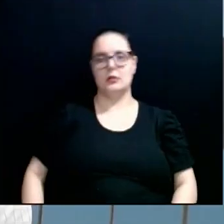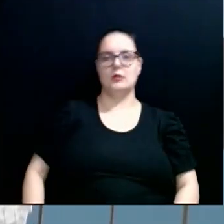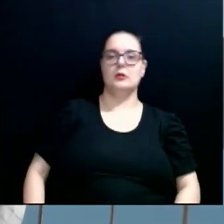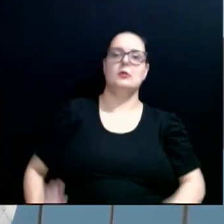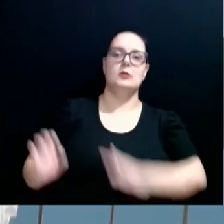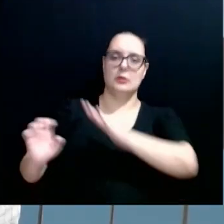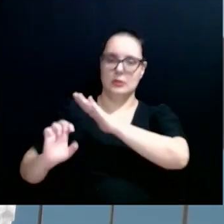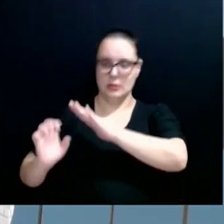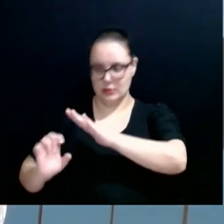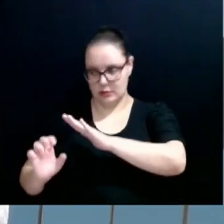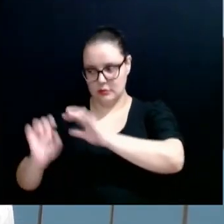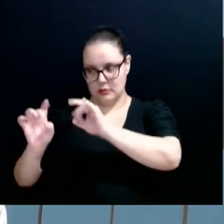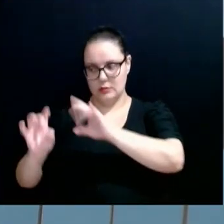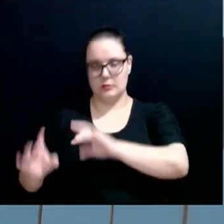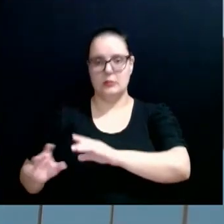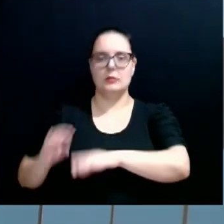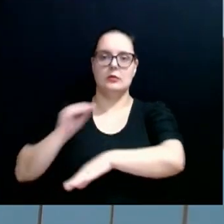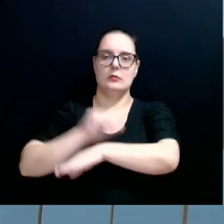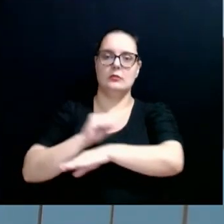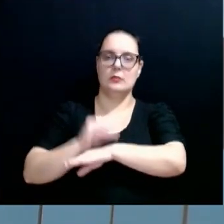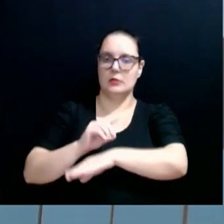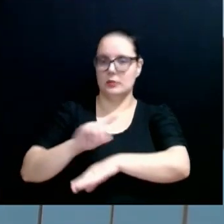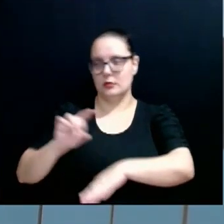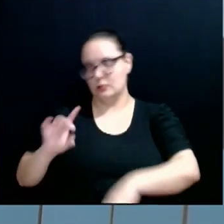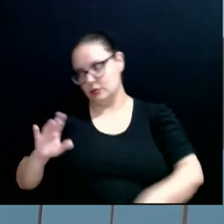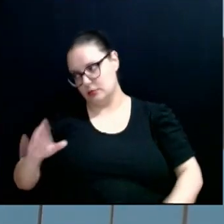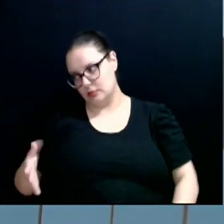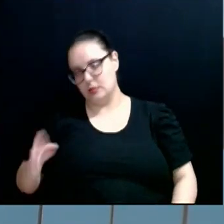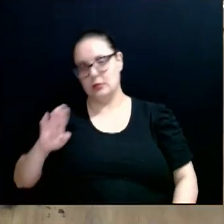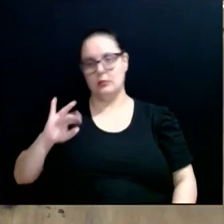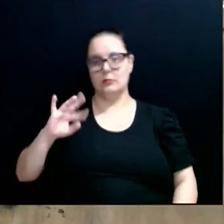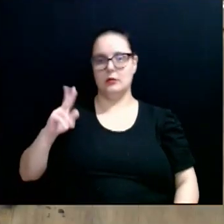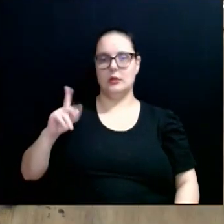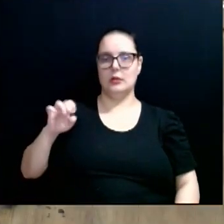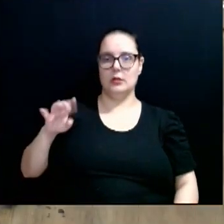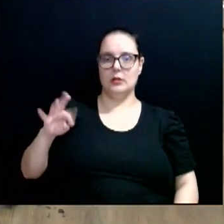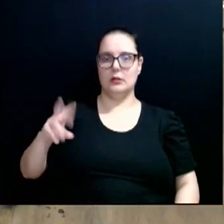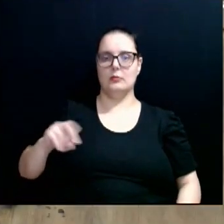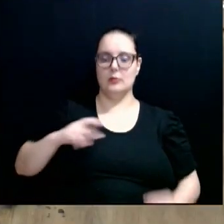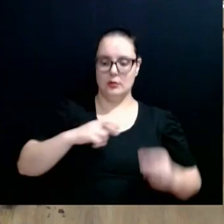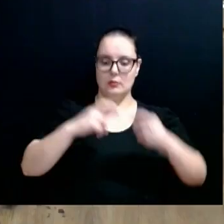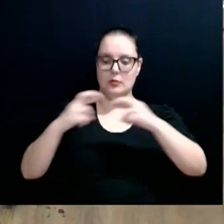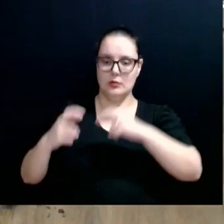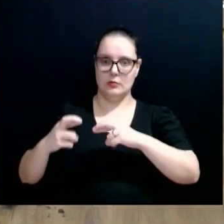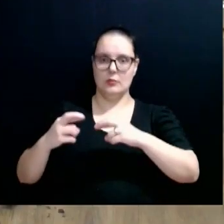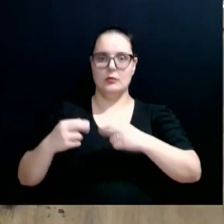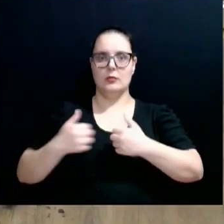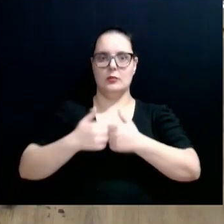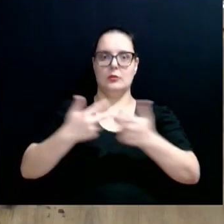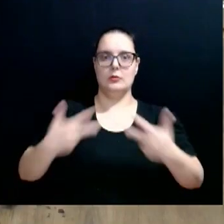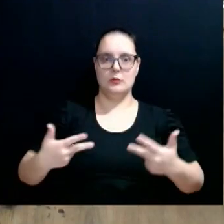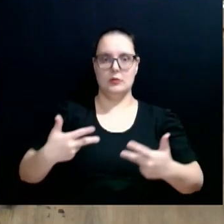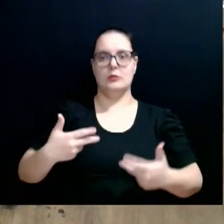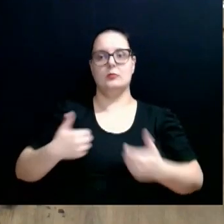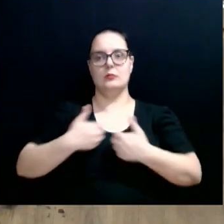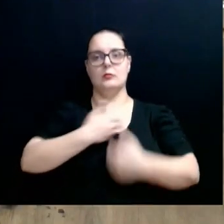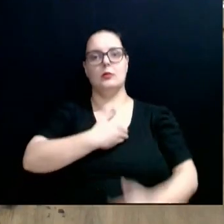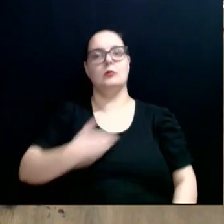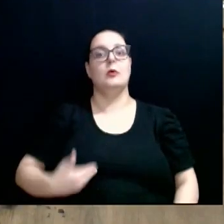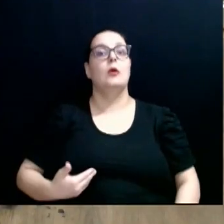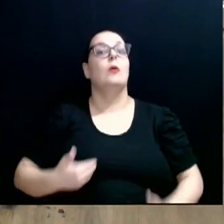que vai cuidar não só disso, mas também do monitoramento do transporte público. Programa bom, é programa com